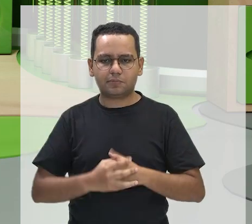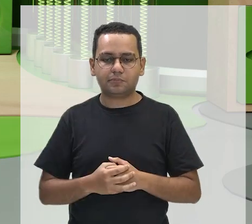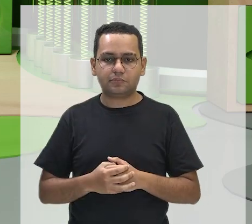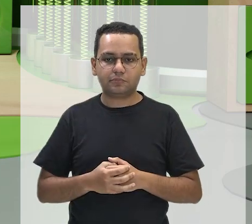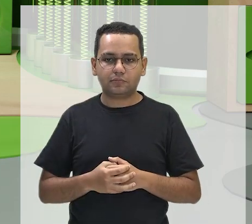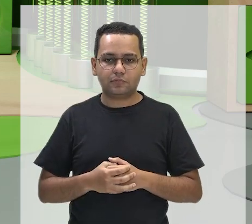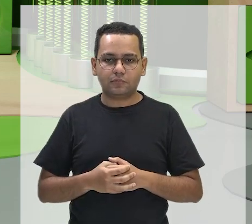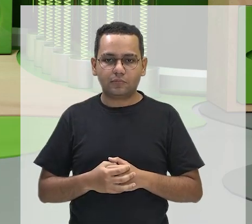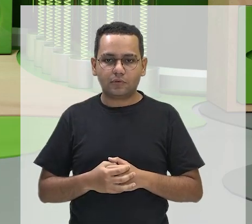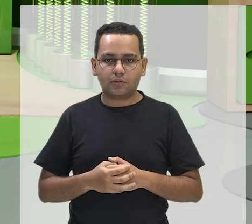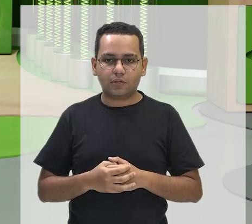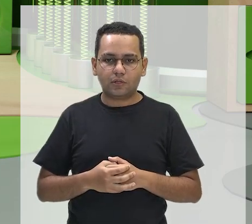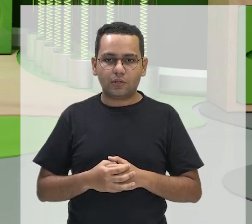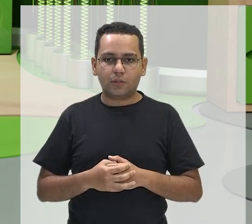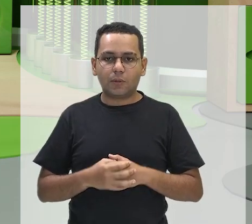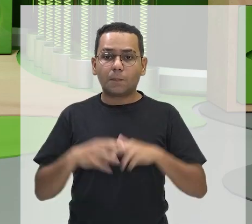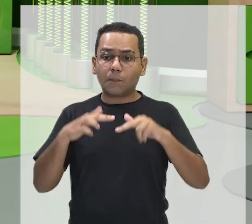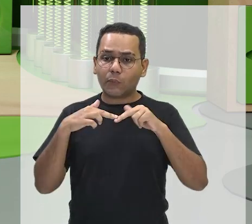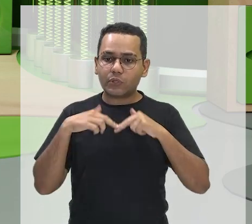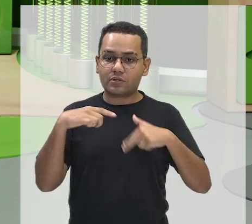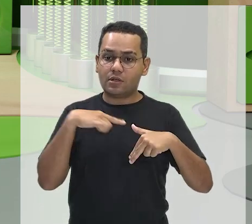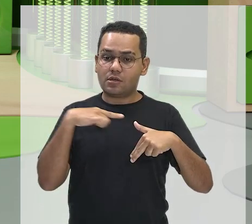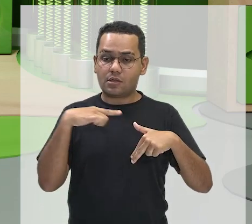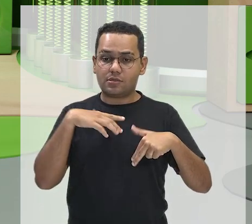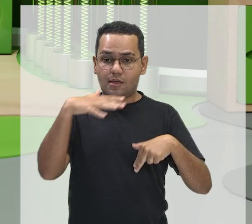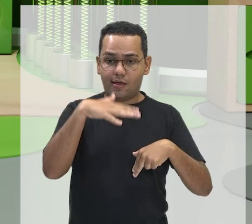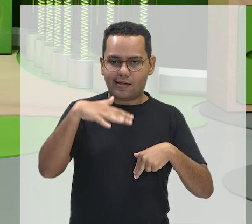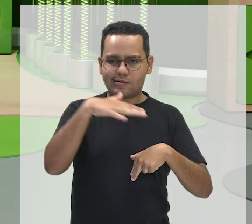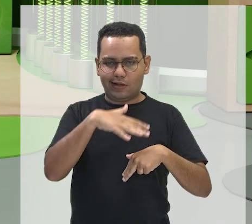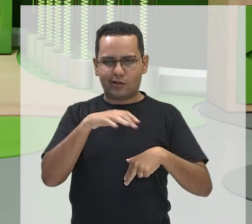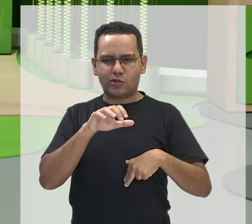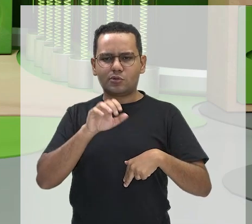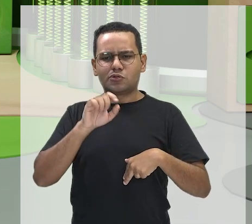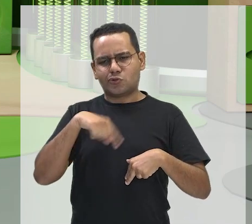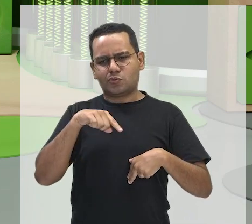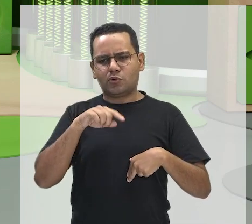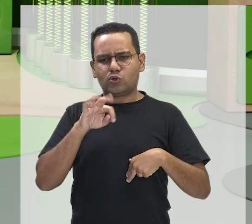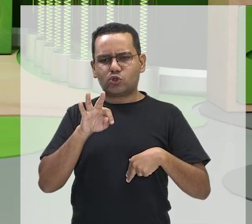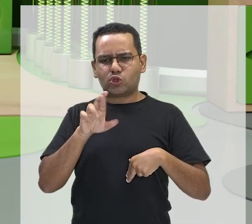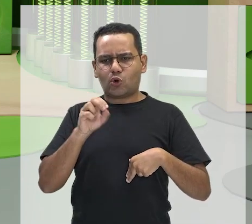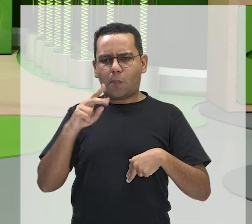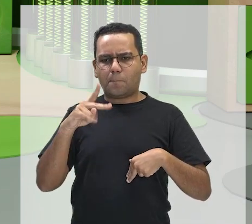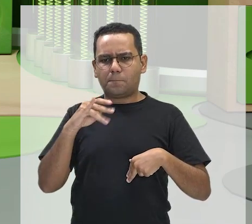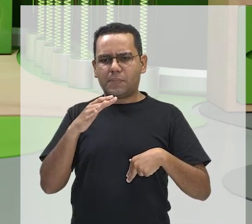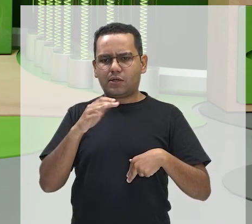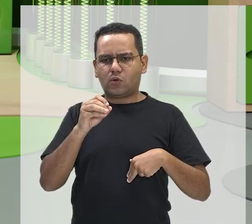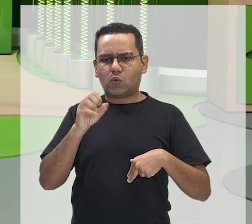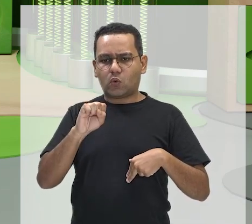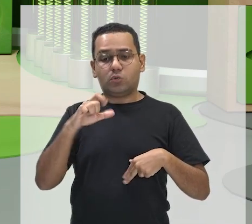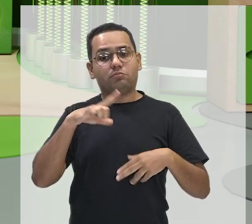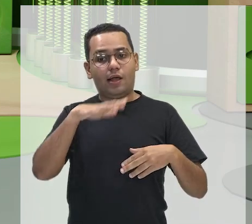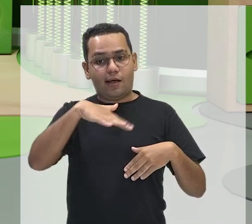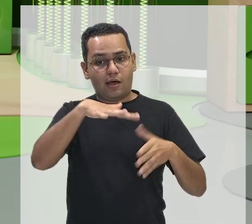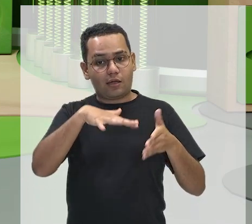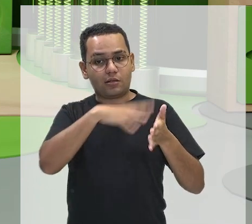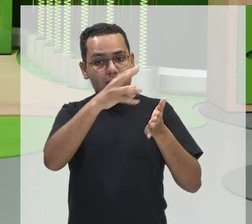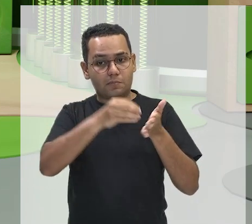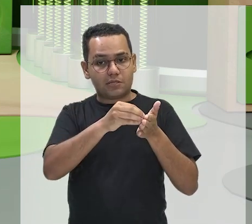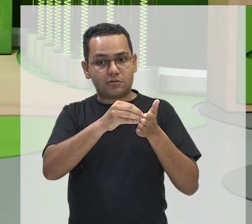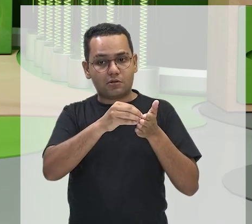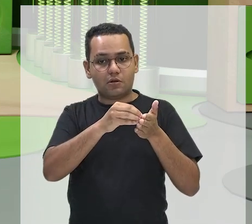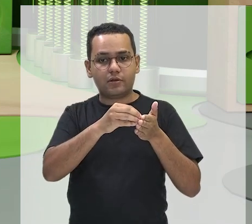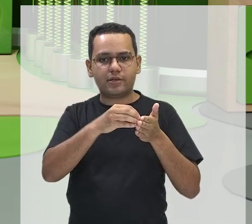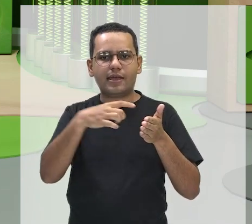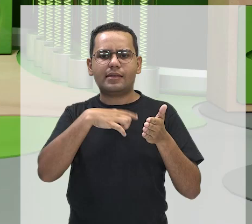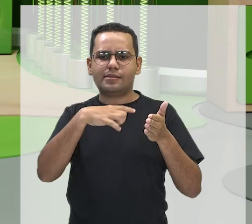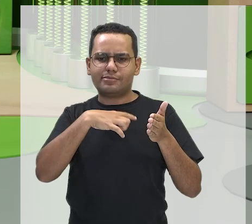ali que essas regiões situadas entre os trópicos, onde estão localizados principalmente a nossa região, né, a Amazônia, por exemplo, são áreas